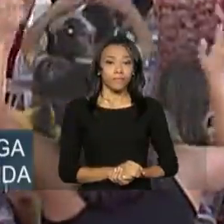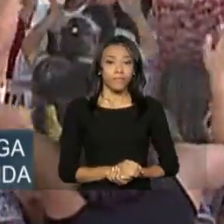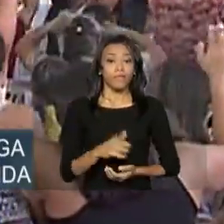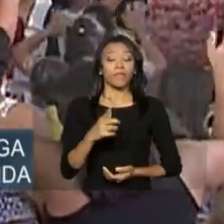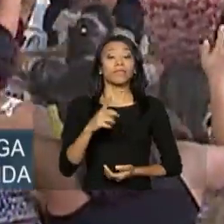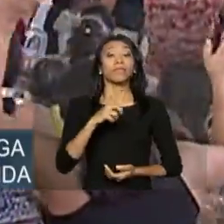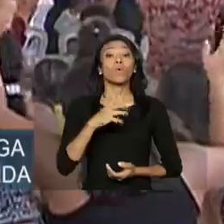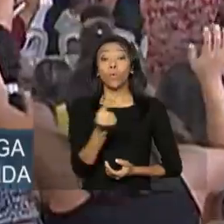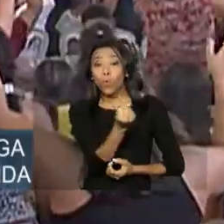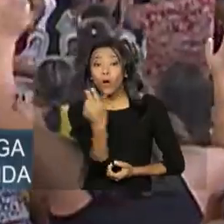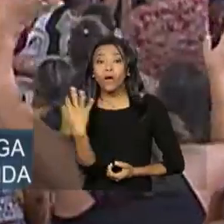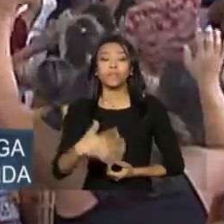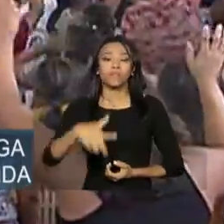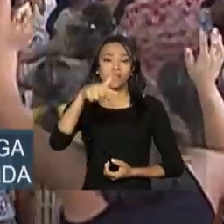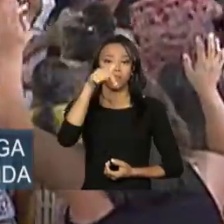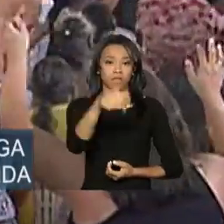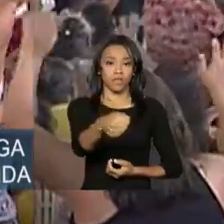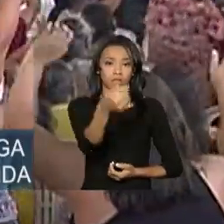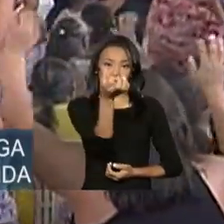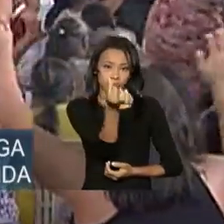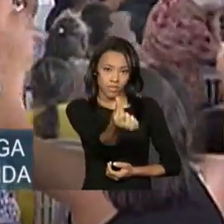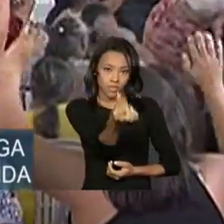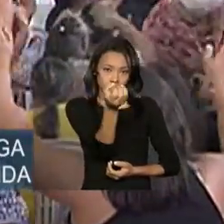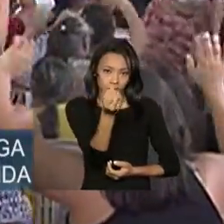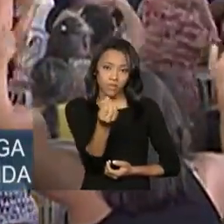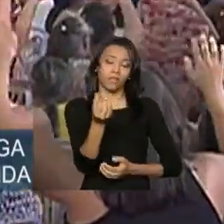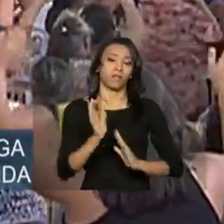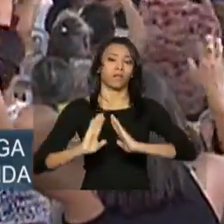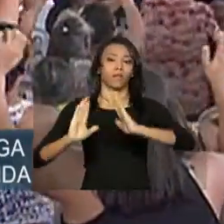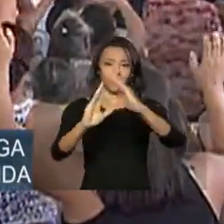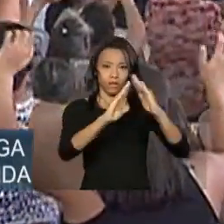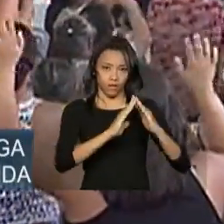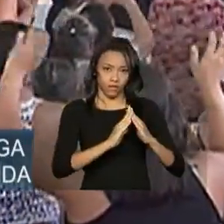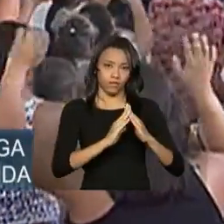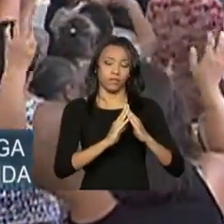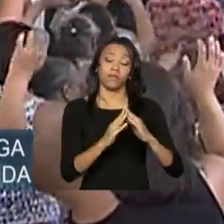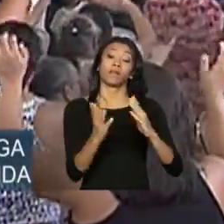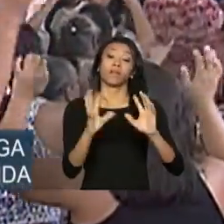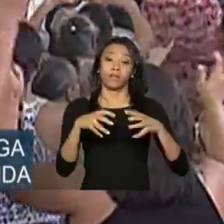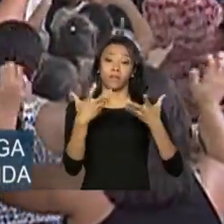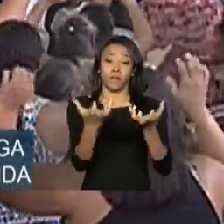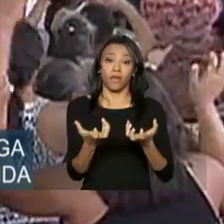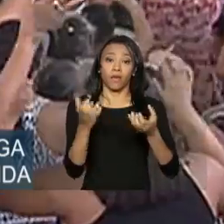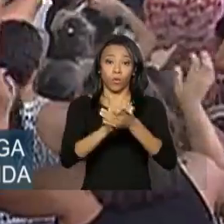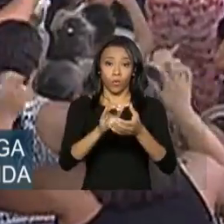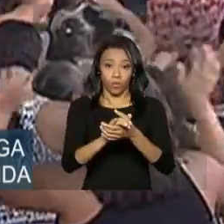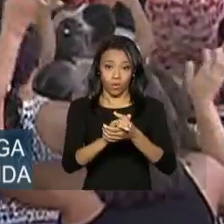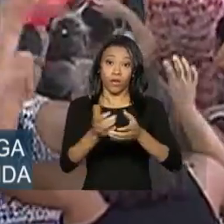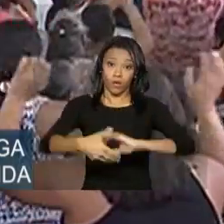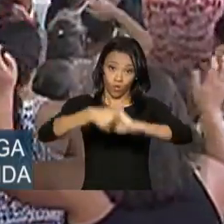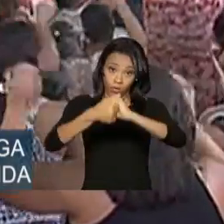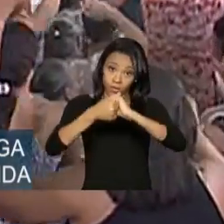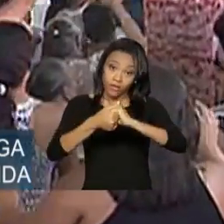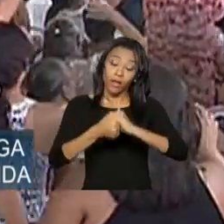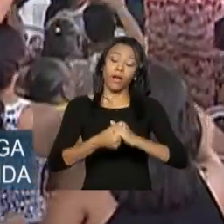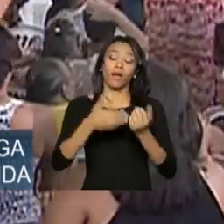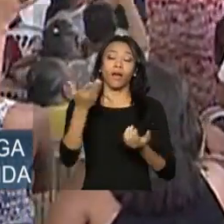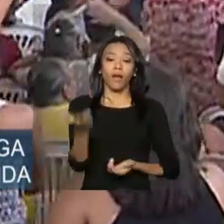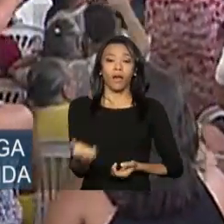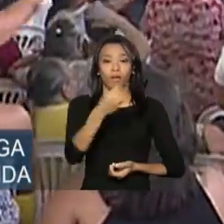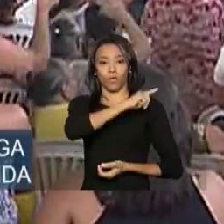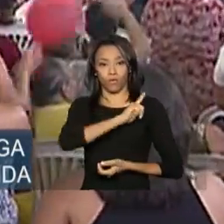São 760 habitações. Queria cumprimentar o governador do Ceará,